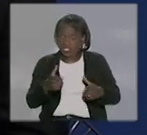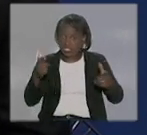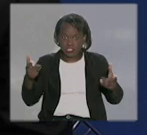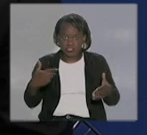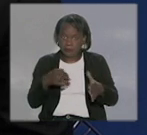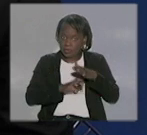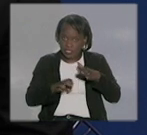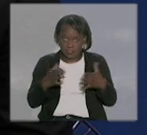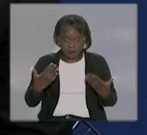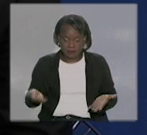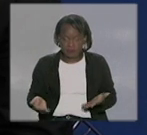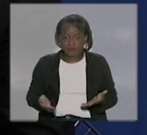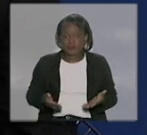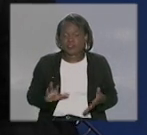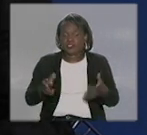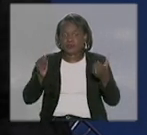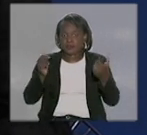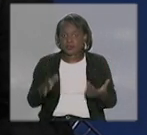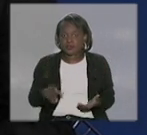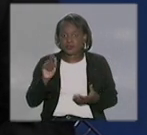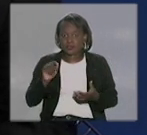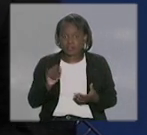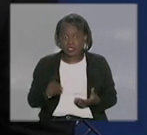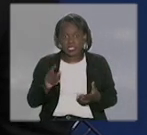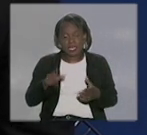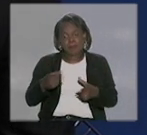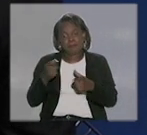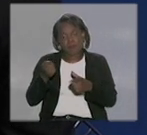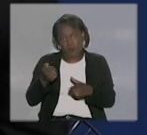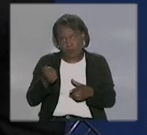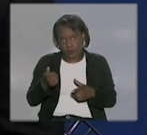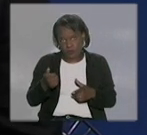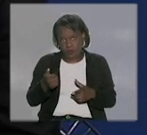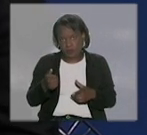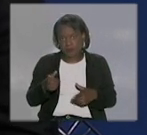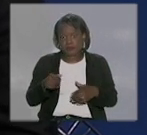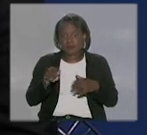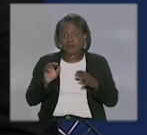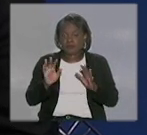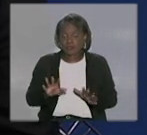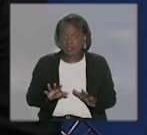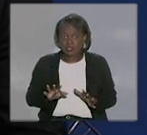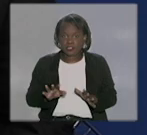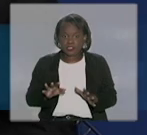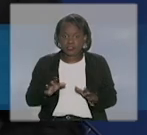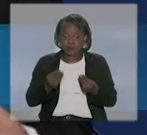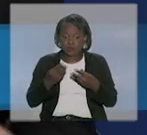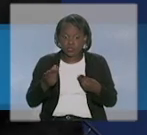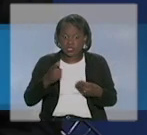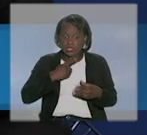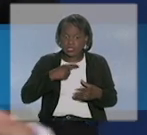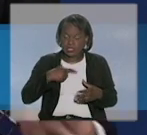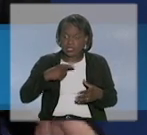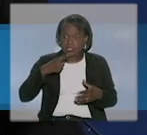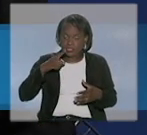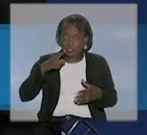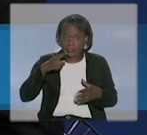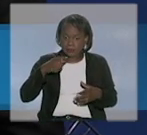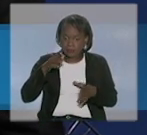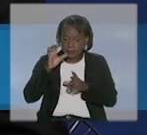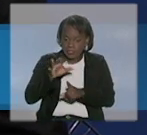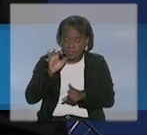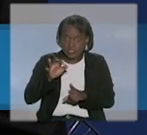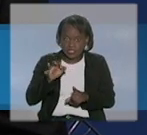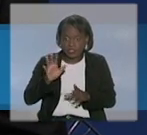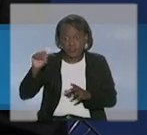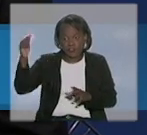porte. Eu diria que ainda é uma minoria, né? Vários são mais puxados por essas